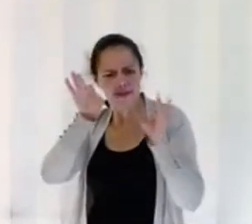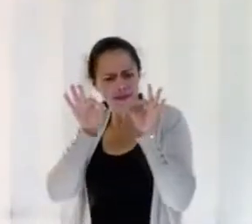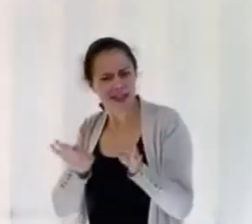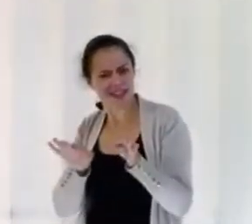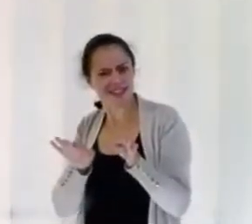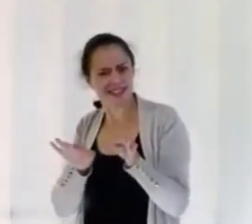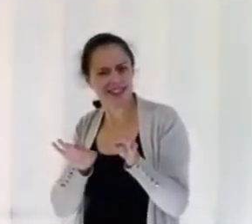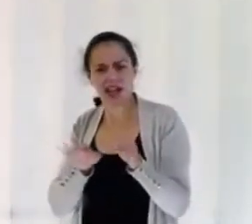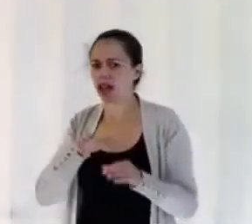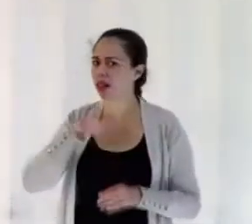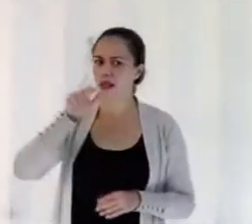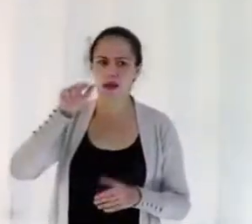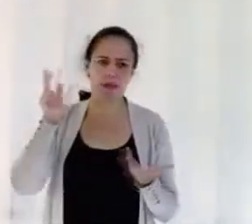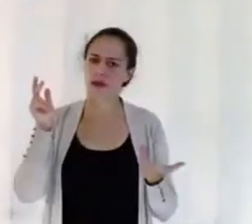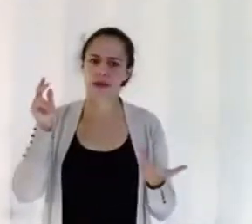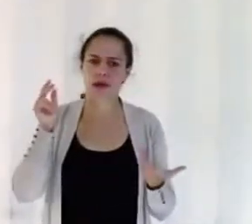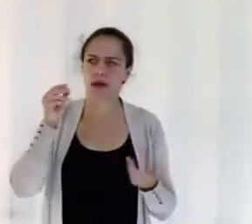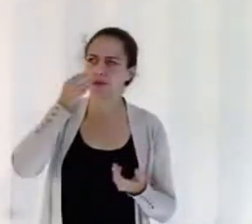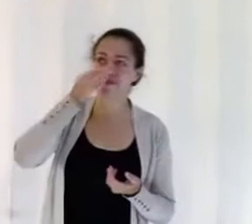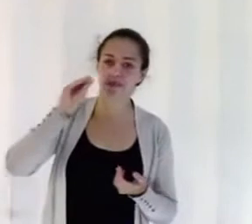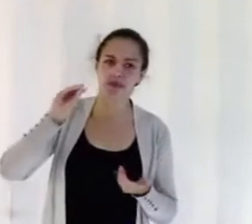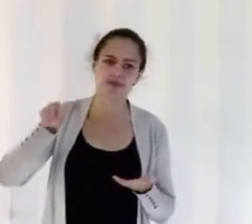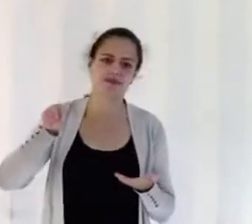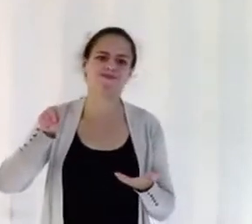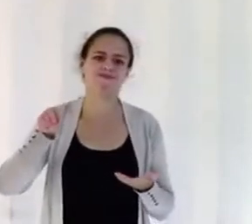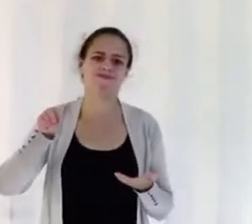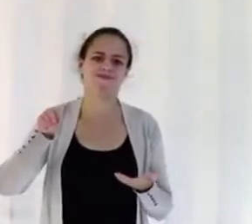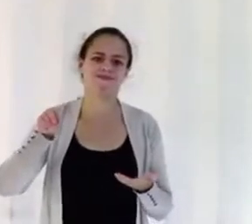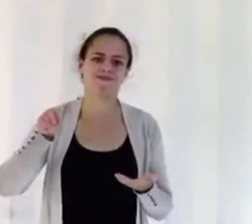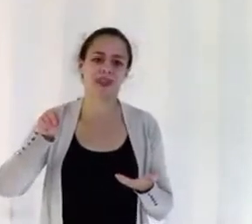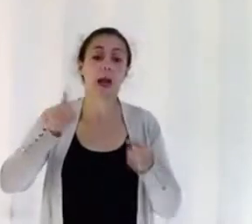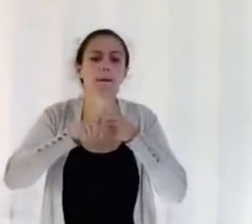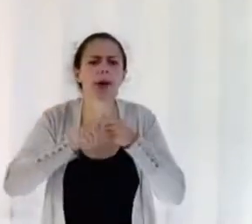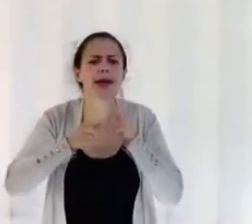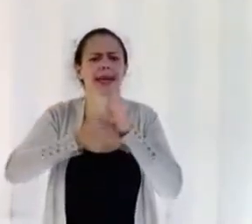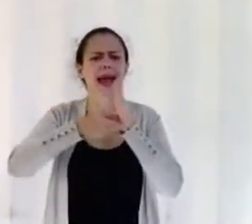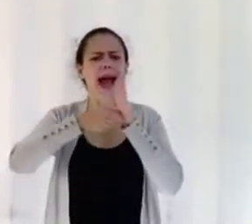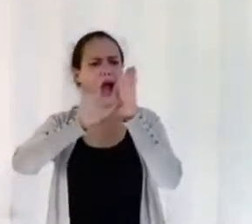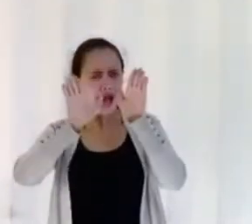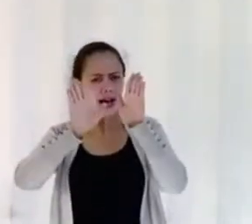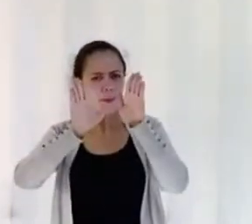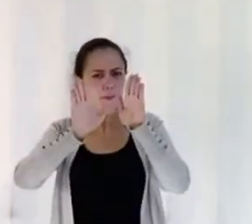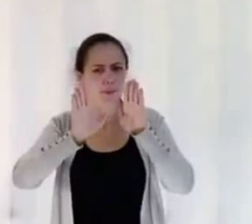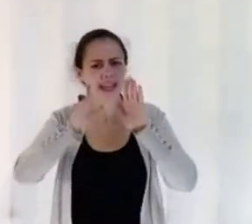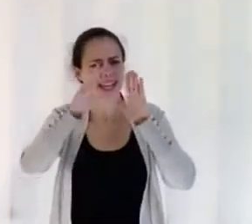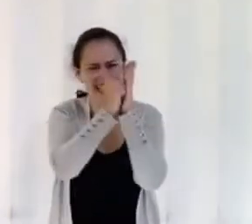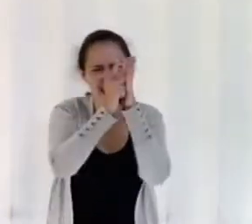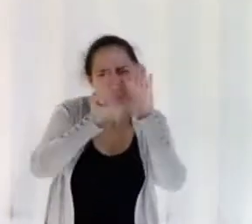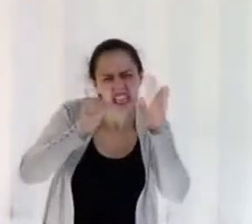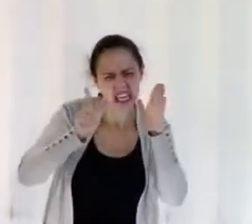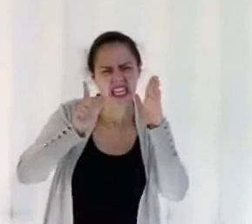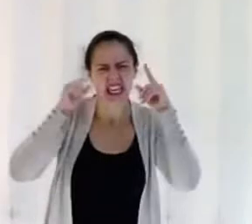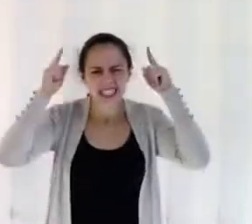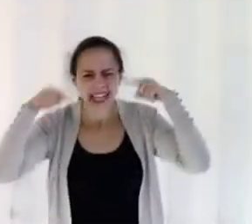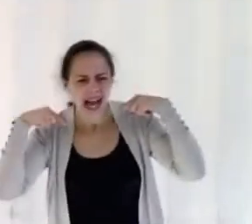Esse Cristo é aquele que abriu um novo vivo caminho, rasgou o véu, e agora nós temos um livre acesso a Ele, coisa que